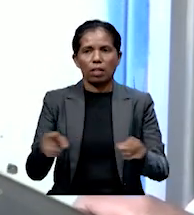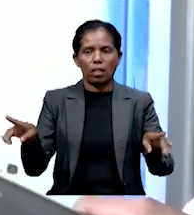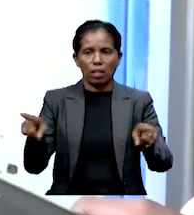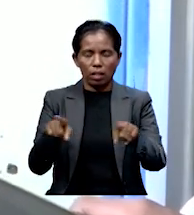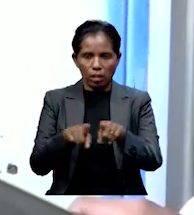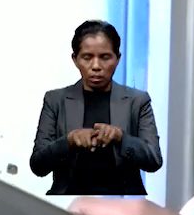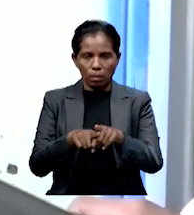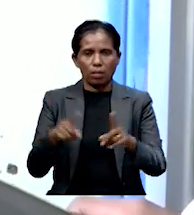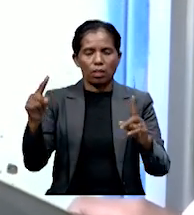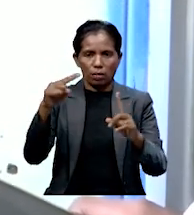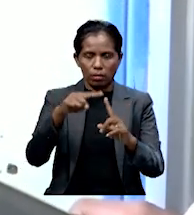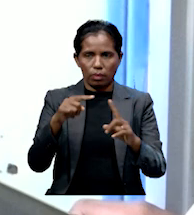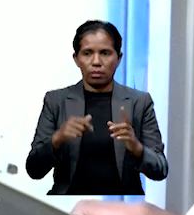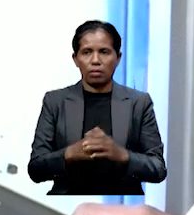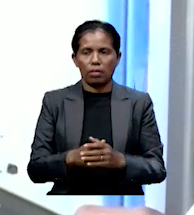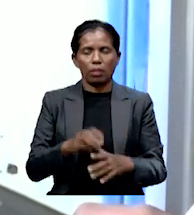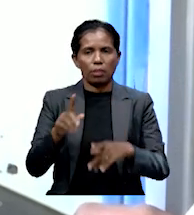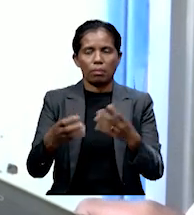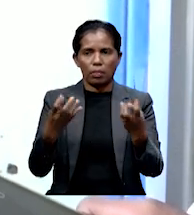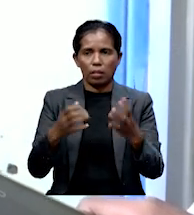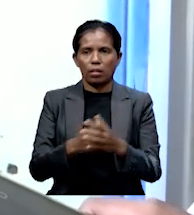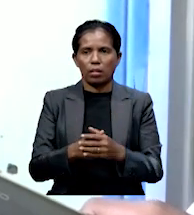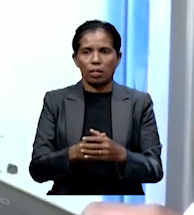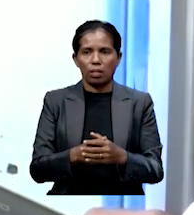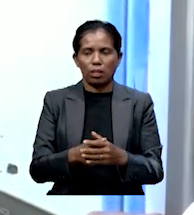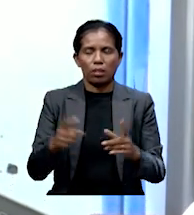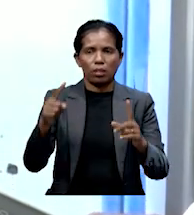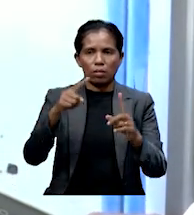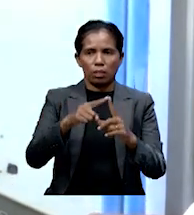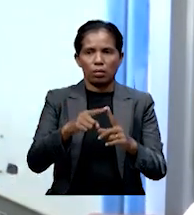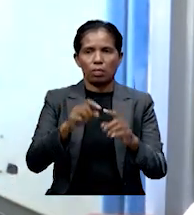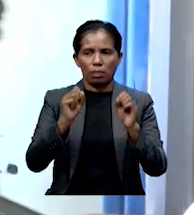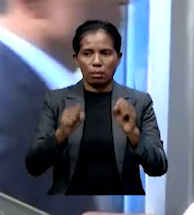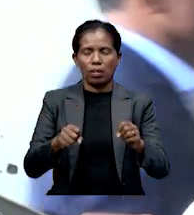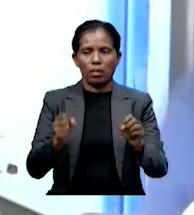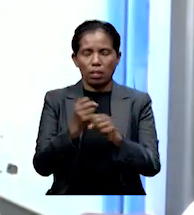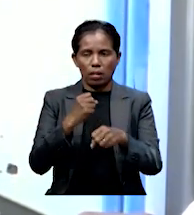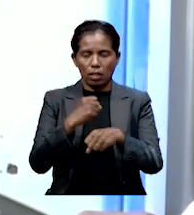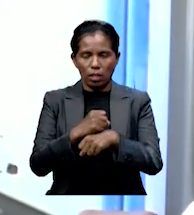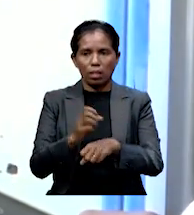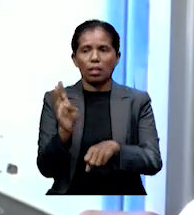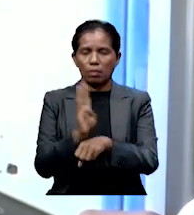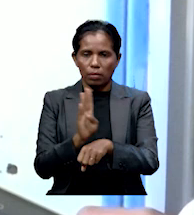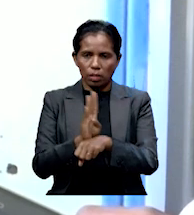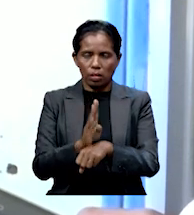to montante sis abe antes to montante ne bele negociação